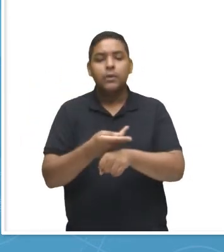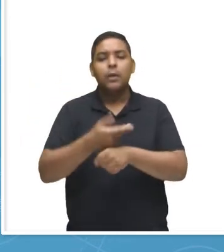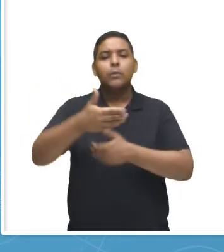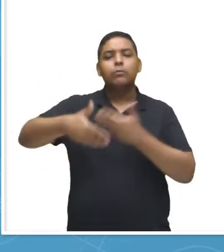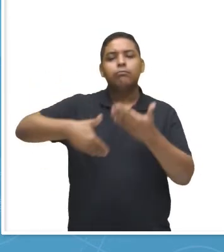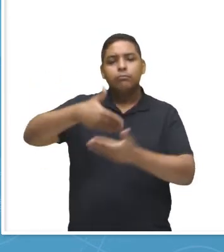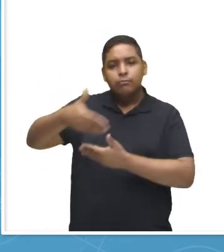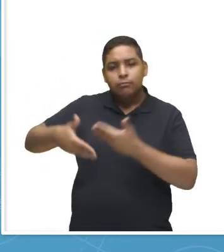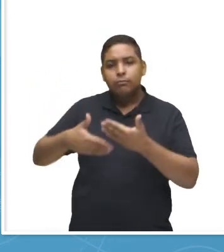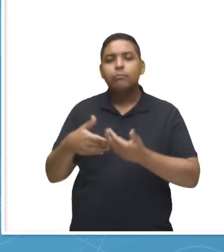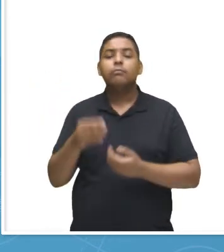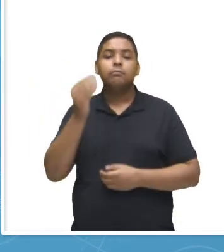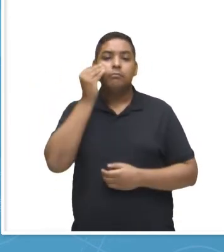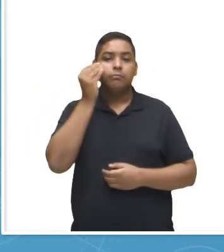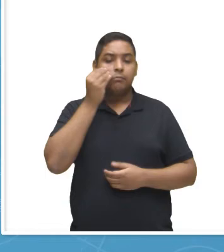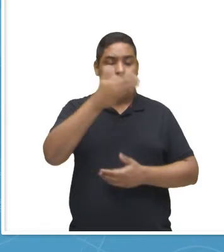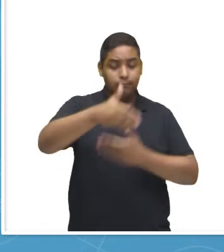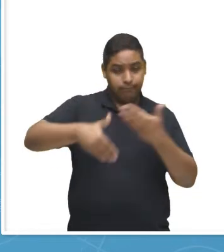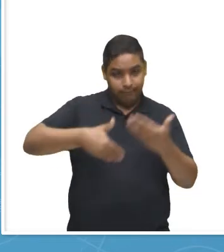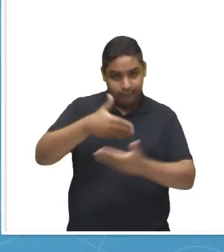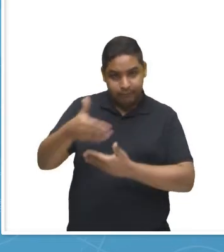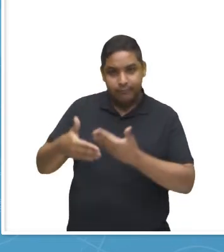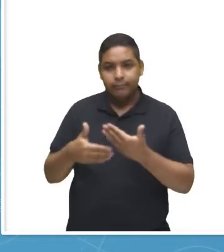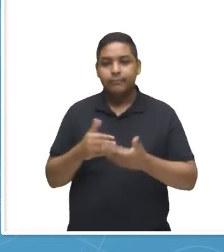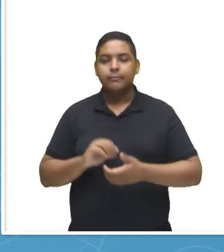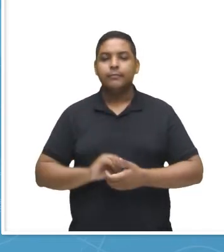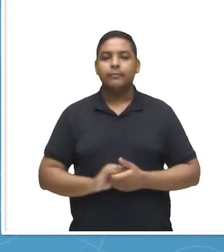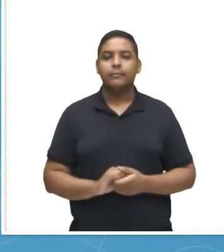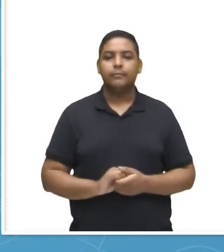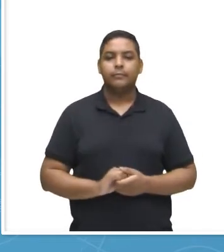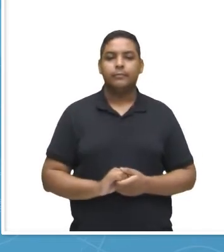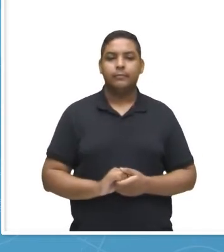desenvolvimento, nós nos vemos na interatividade.